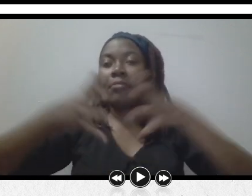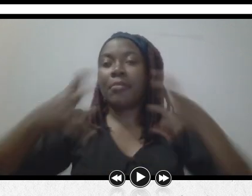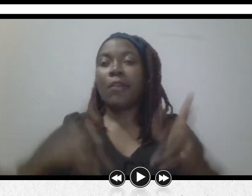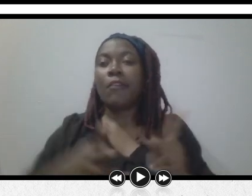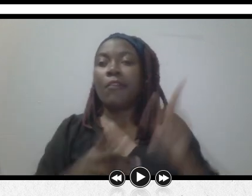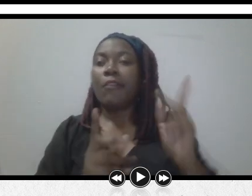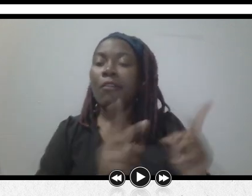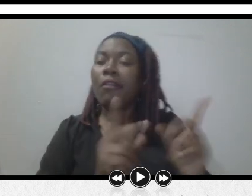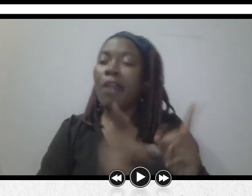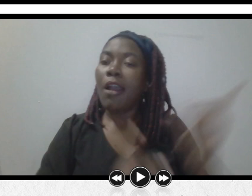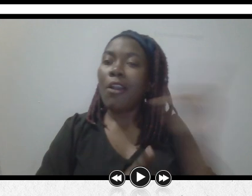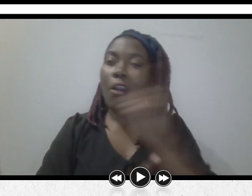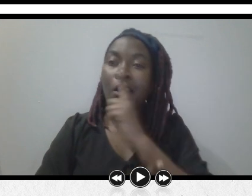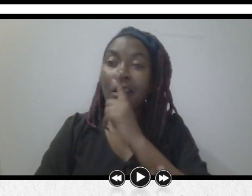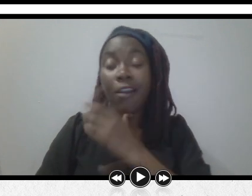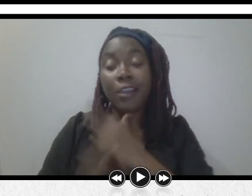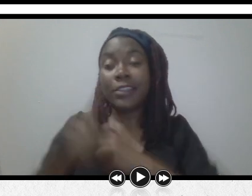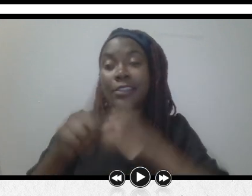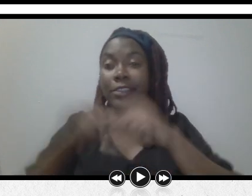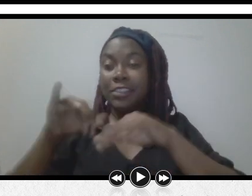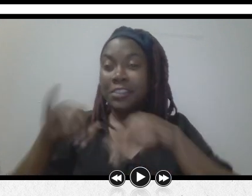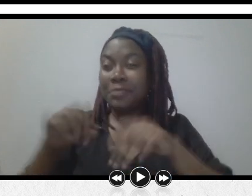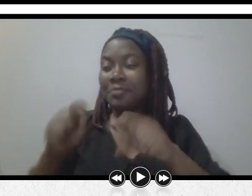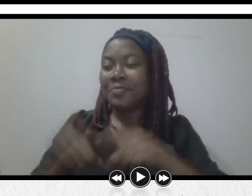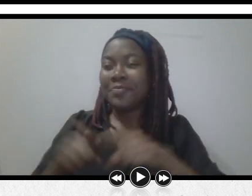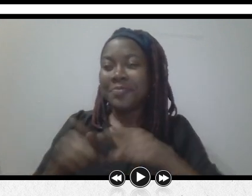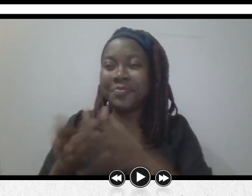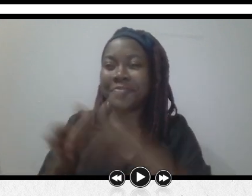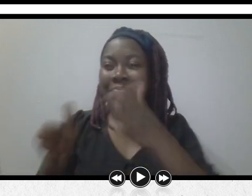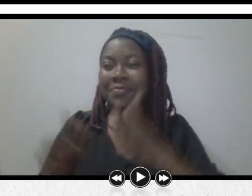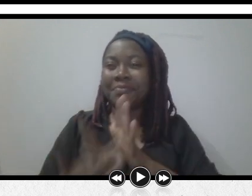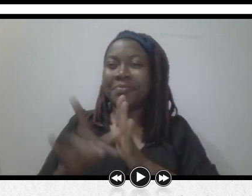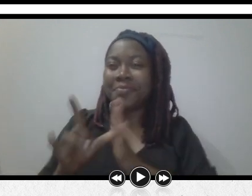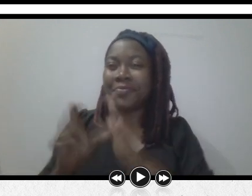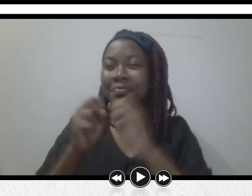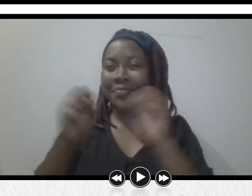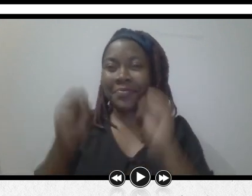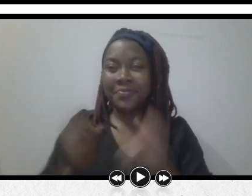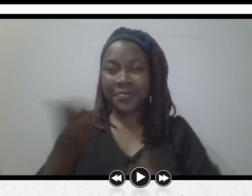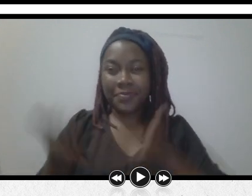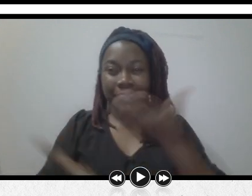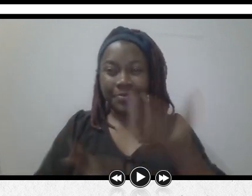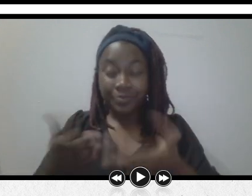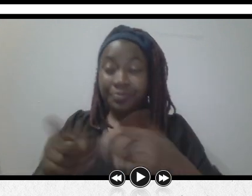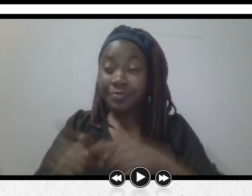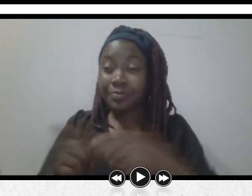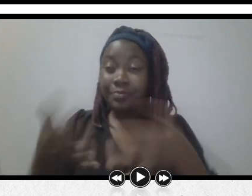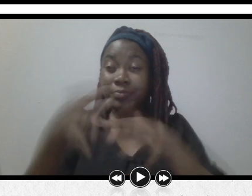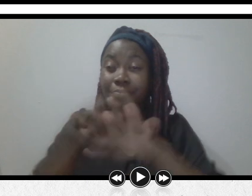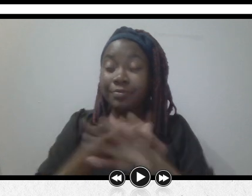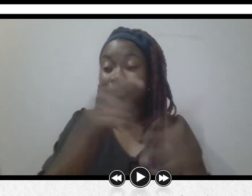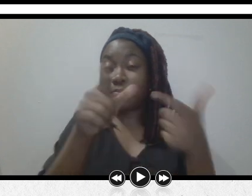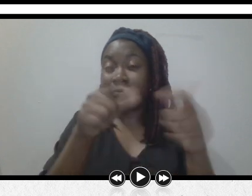melhor segregados, maior será o valor de comercialização. A triagem pode ser também uma etapa preliminar de um sistema